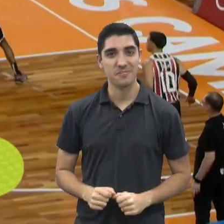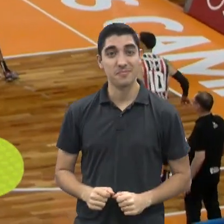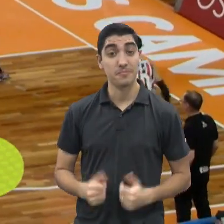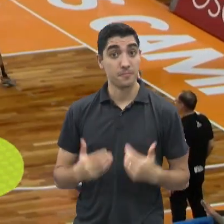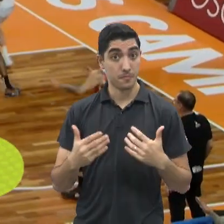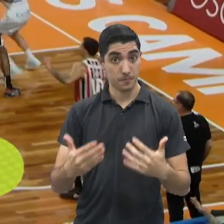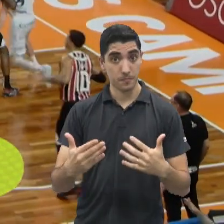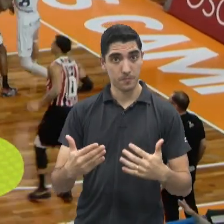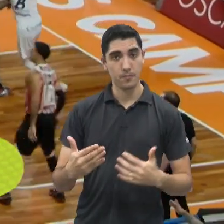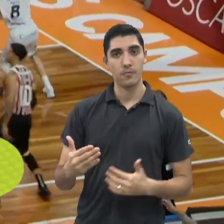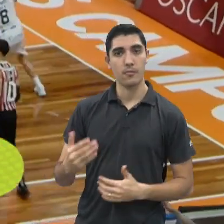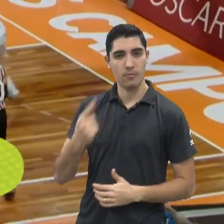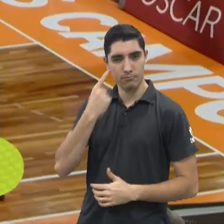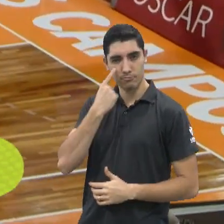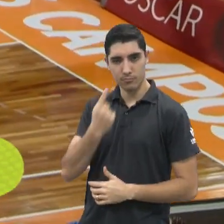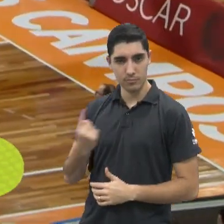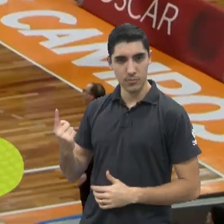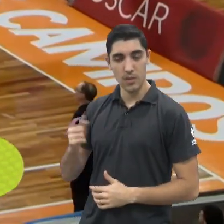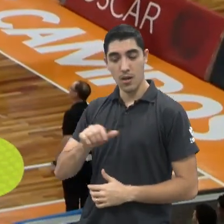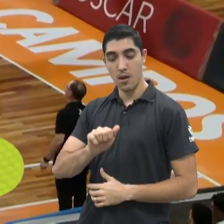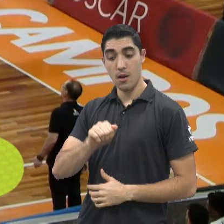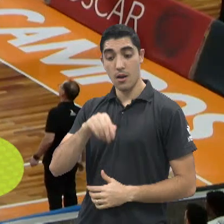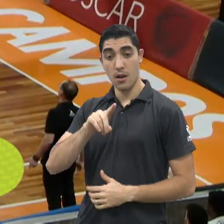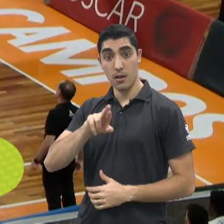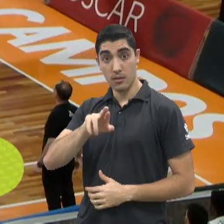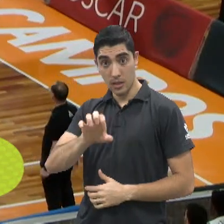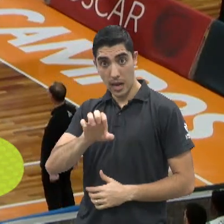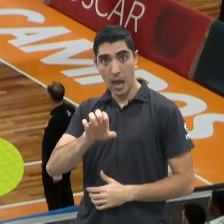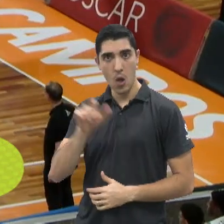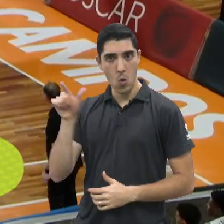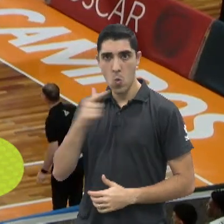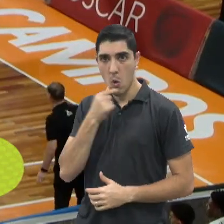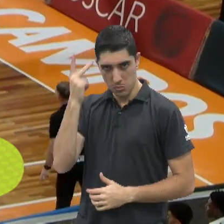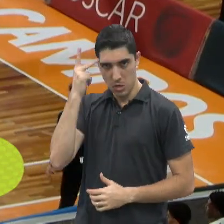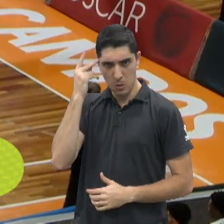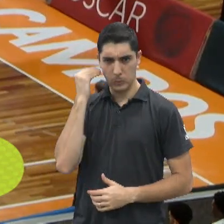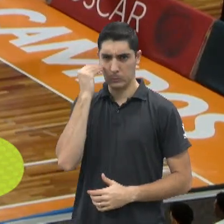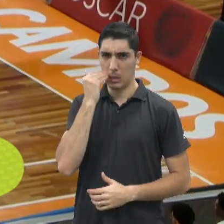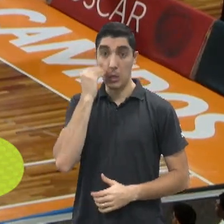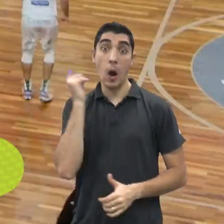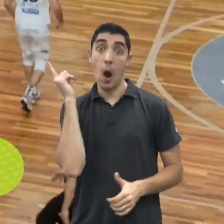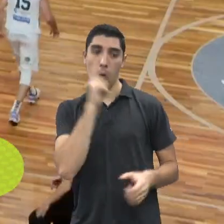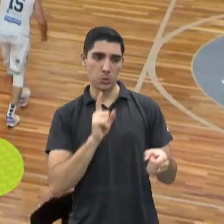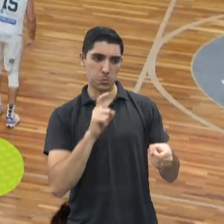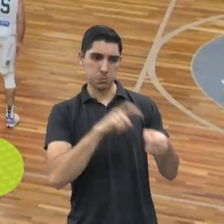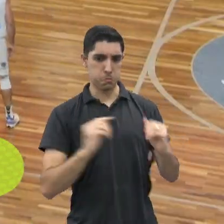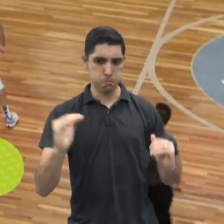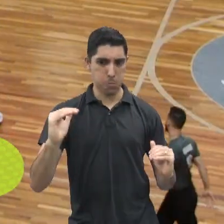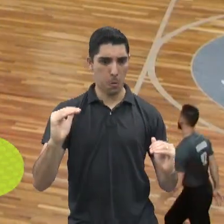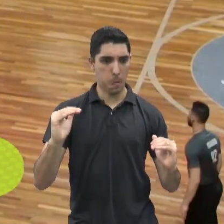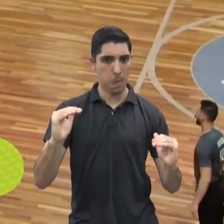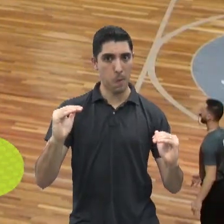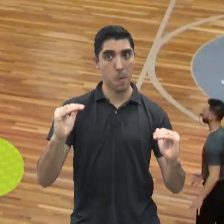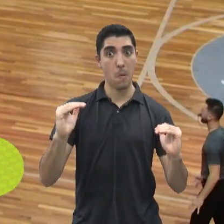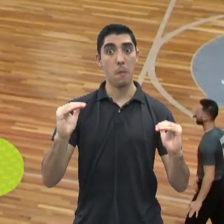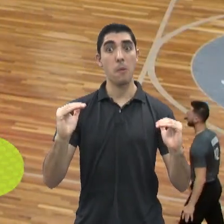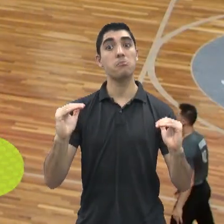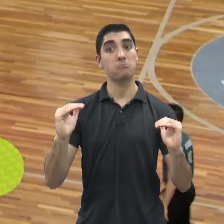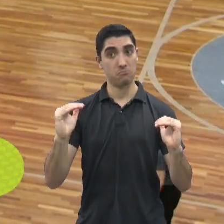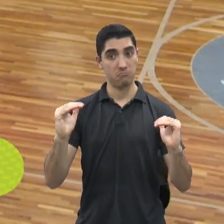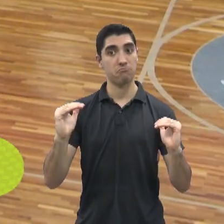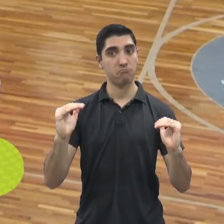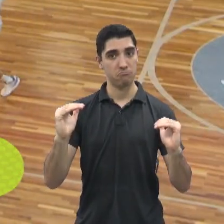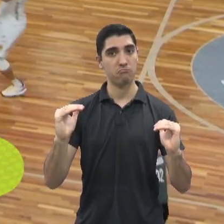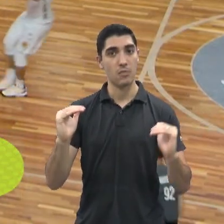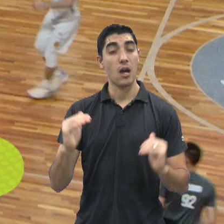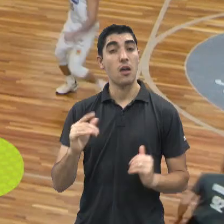Pelas mãos do experiente André Góes, o São Paulo começou a esboçar uma reação. Os donos da casa